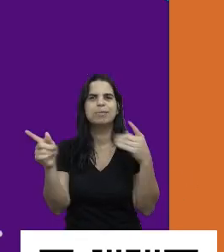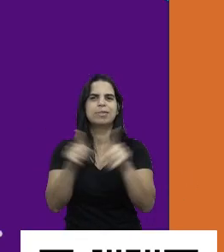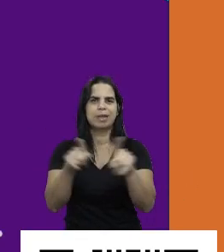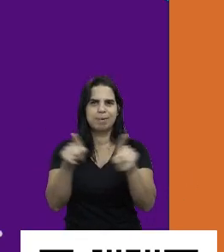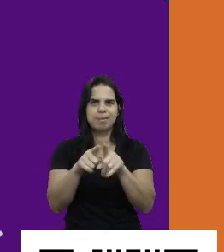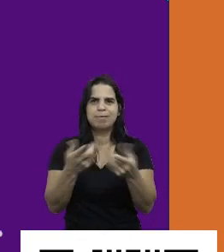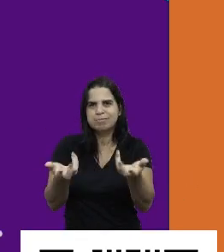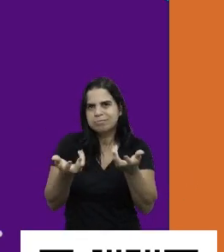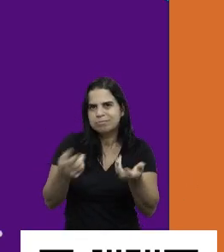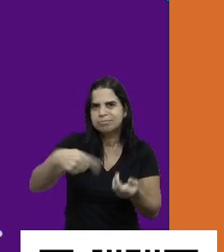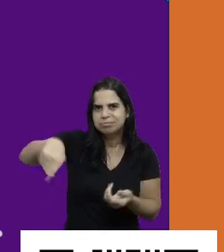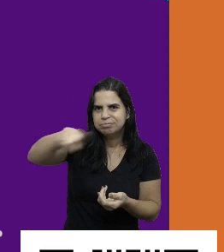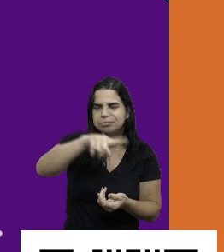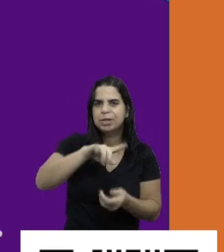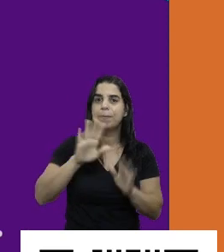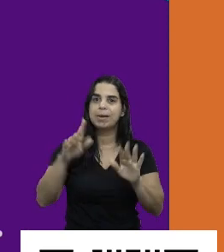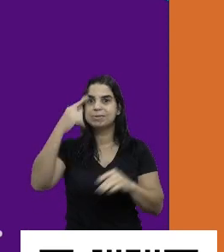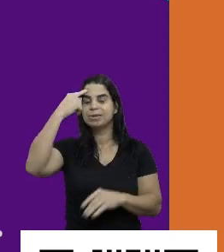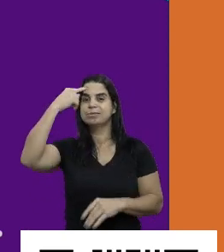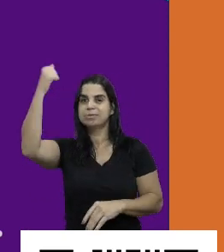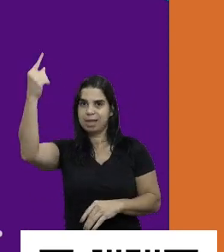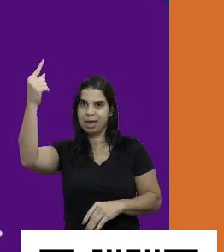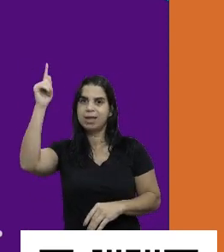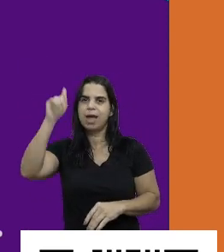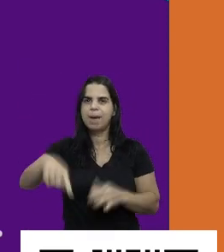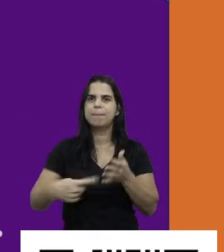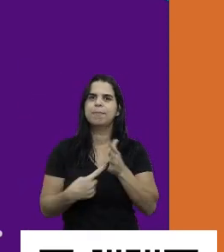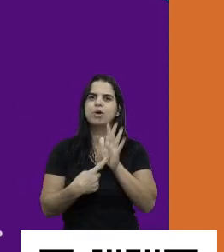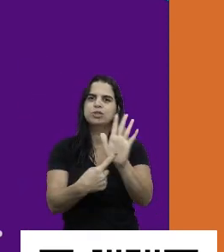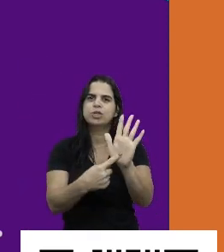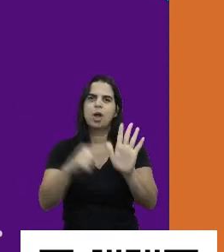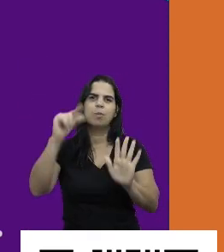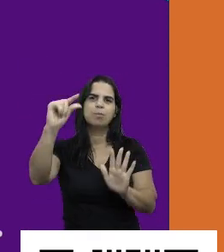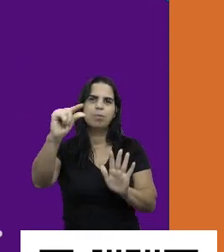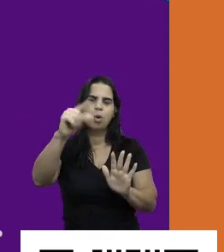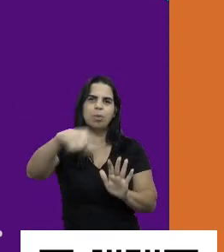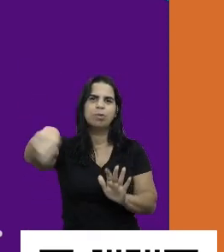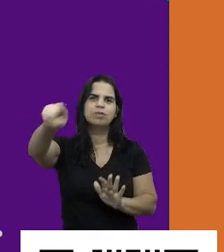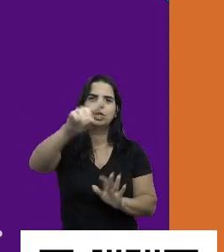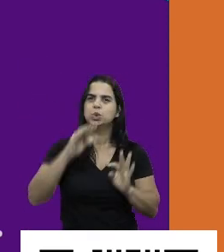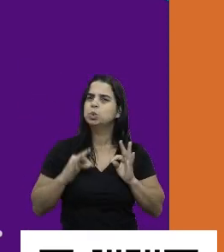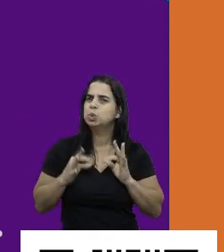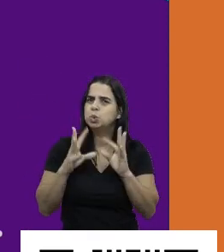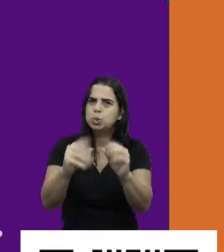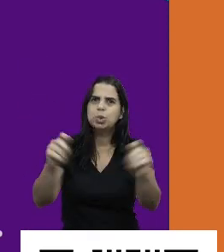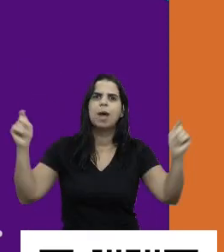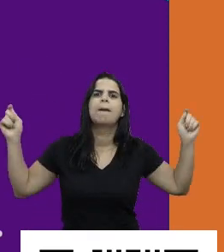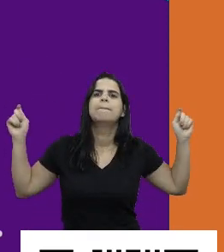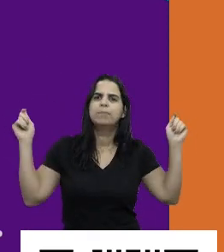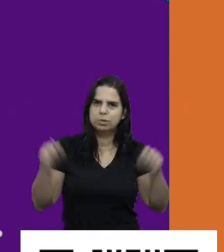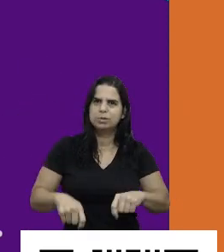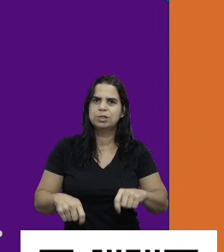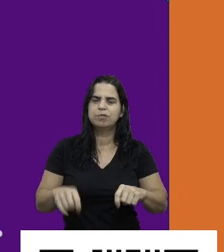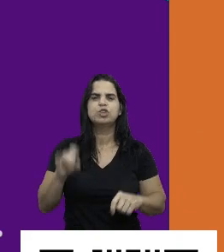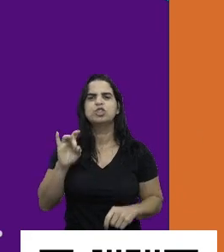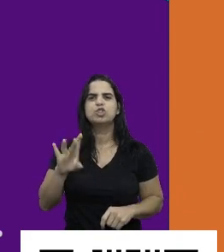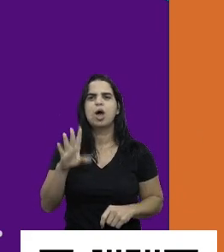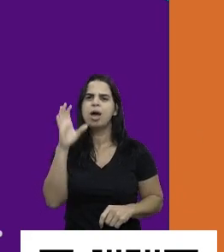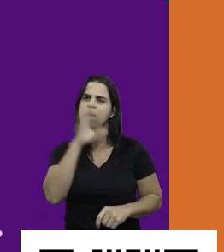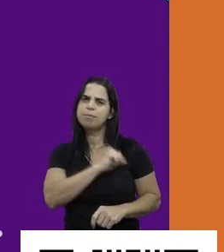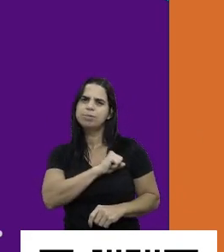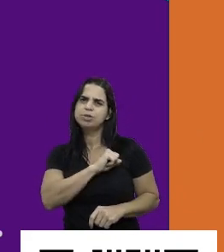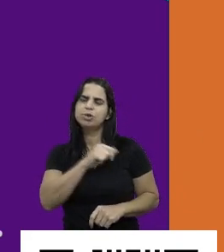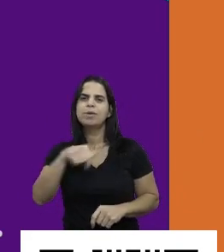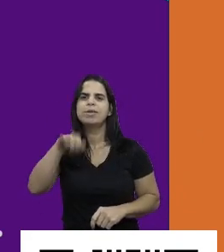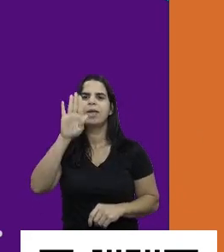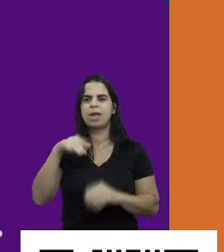quiser mas a ideia aqui é mostrar um pouco para vocês de tudo que é possível e agora eu vou só passar rapidinho aqui sobre quem